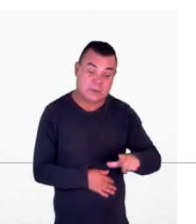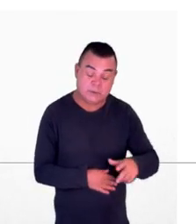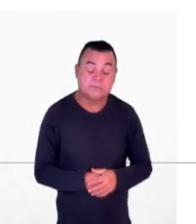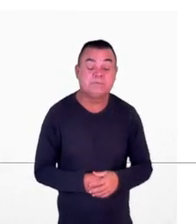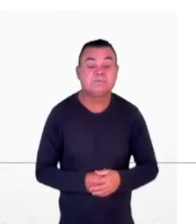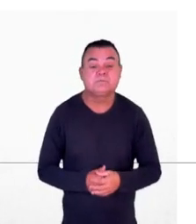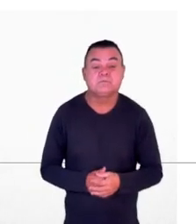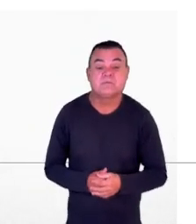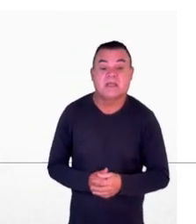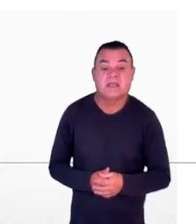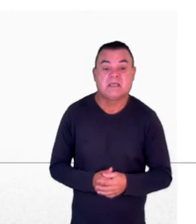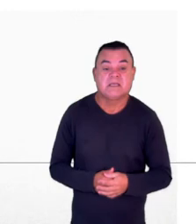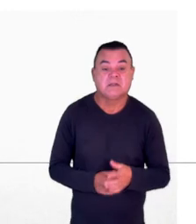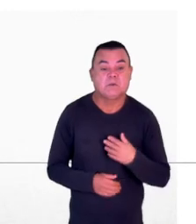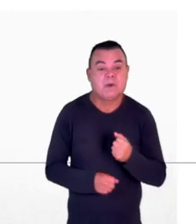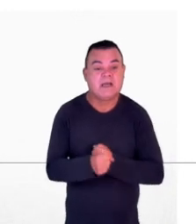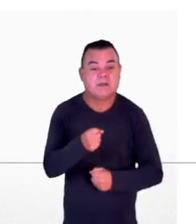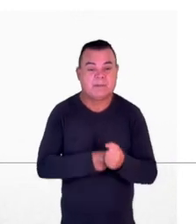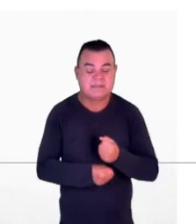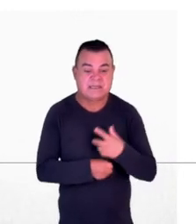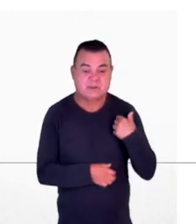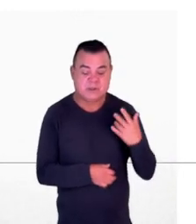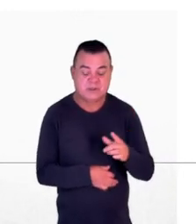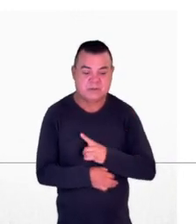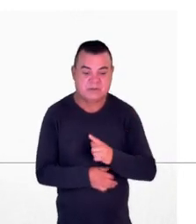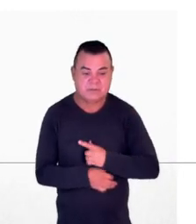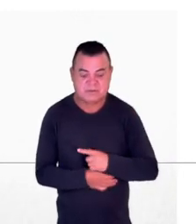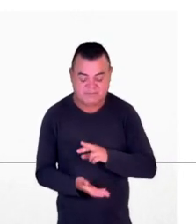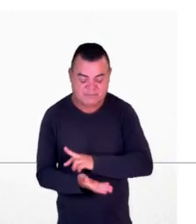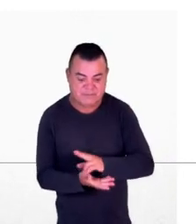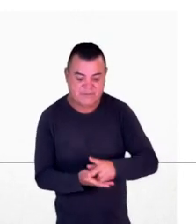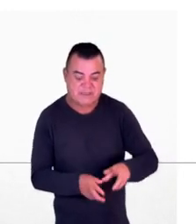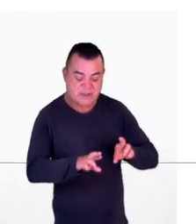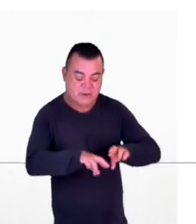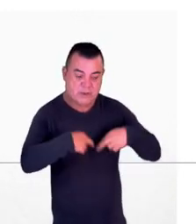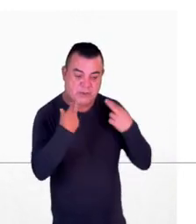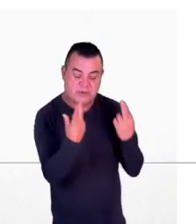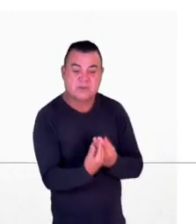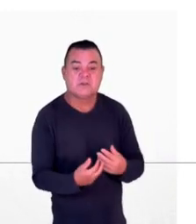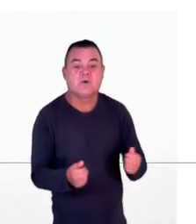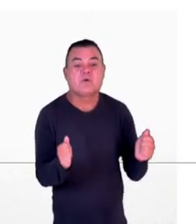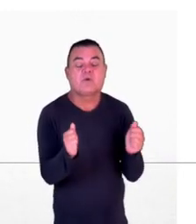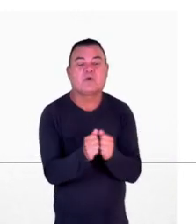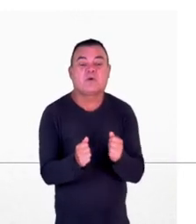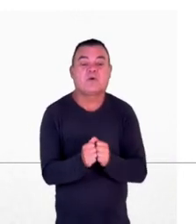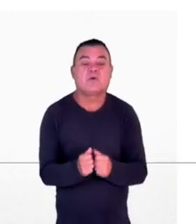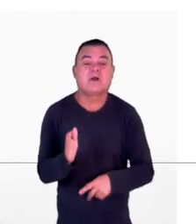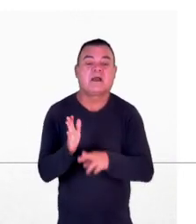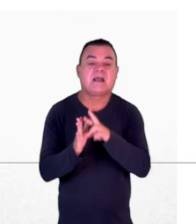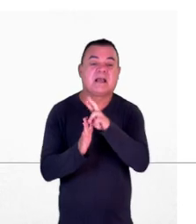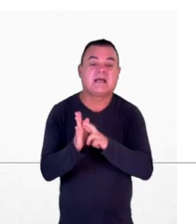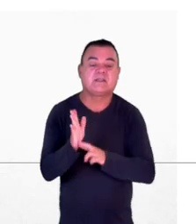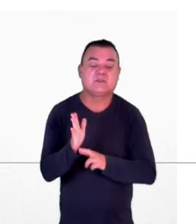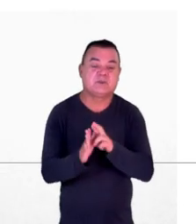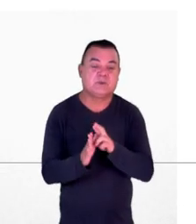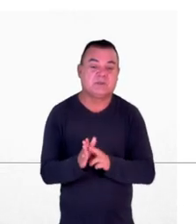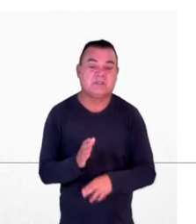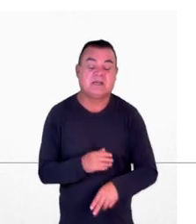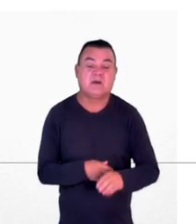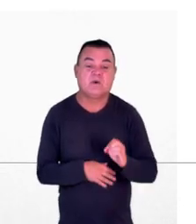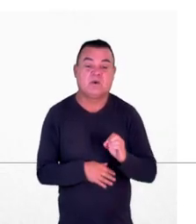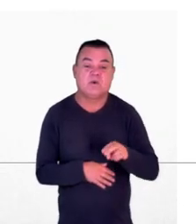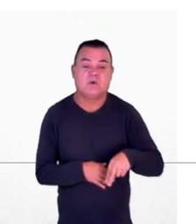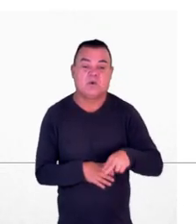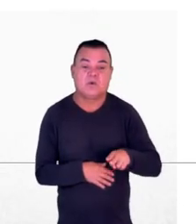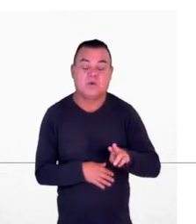né E no ano passado nós tivemos diversas reuniões com o relator da ONU Michael fark e